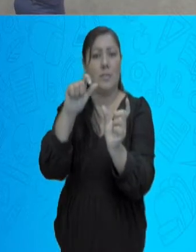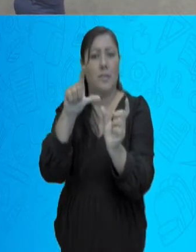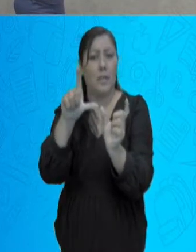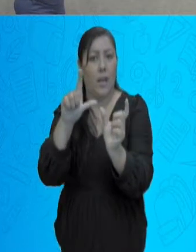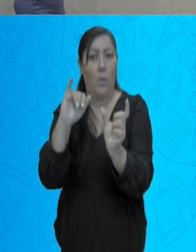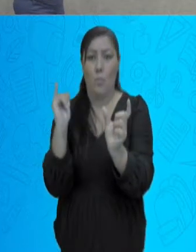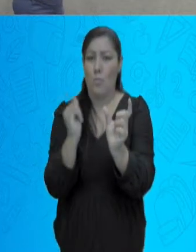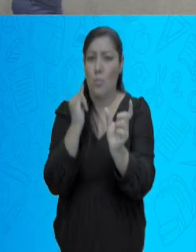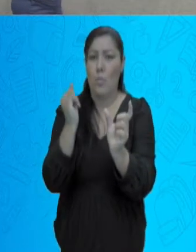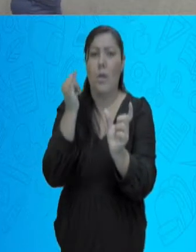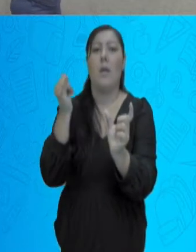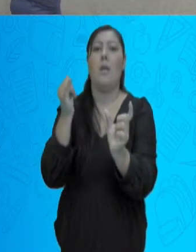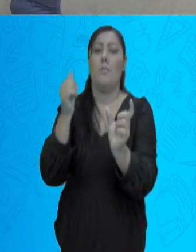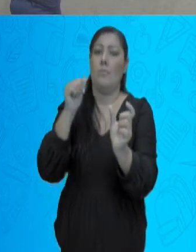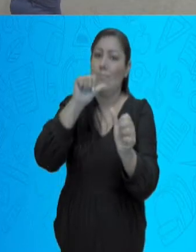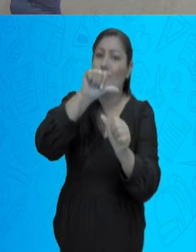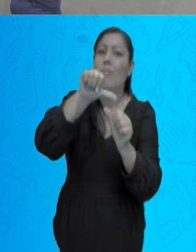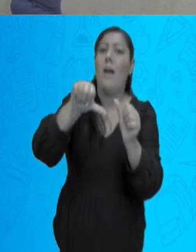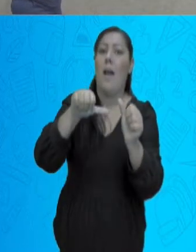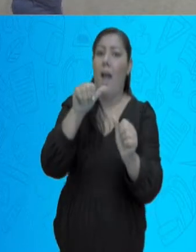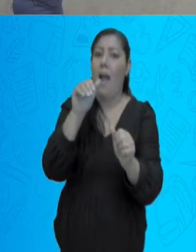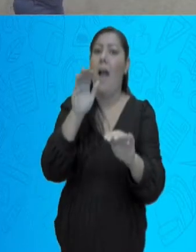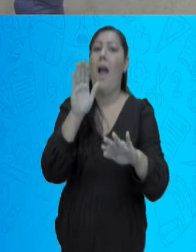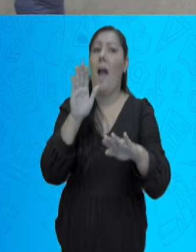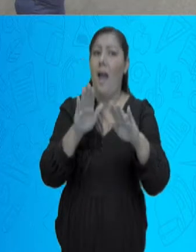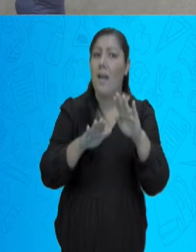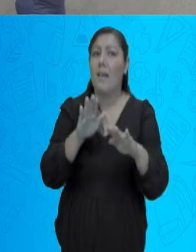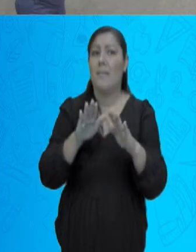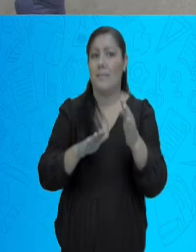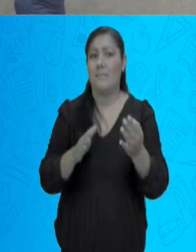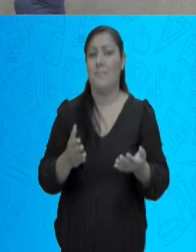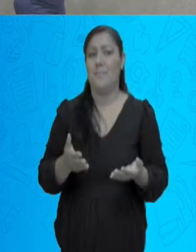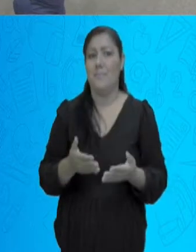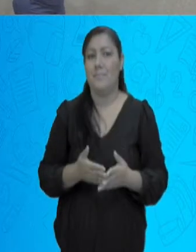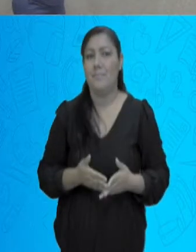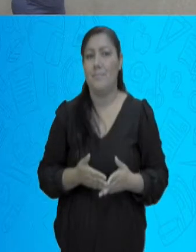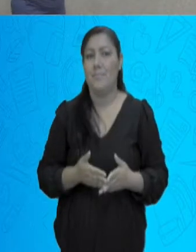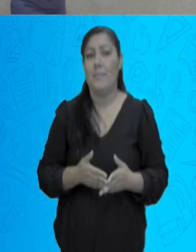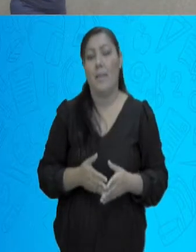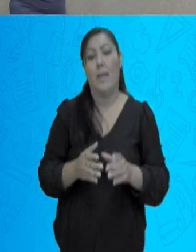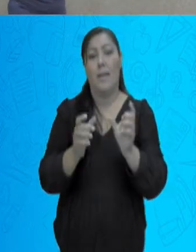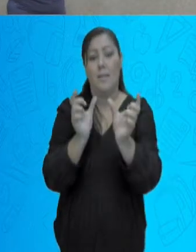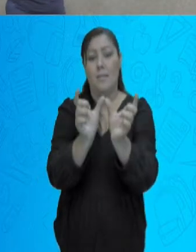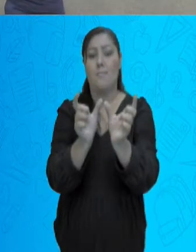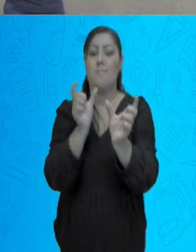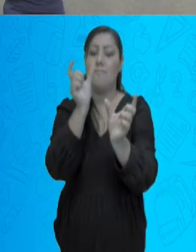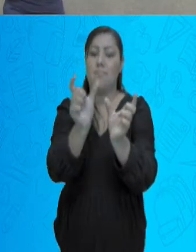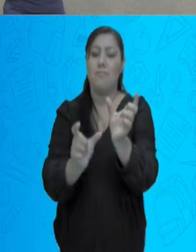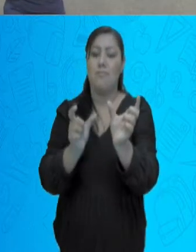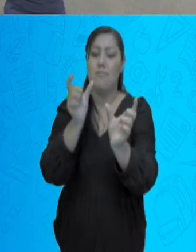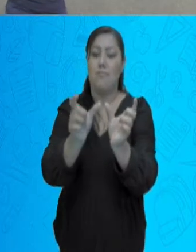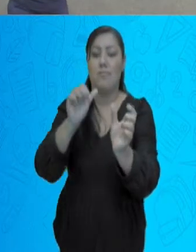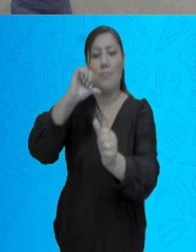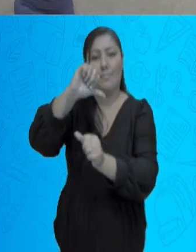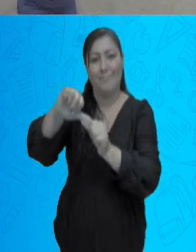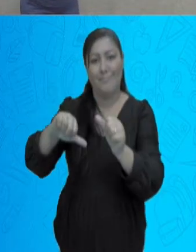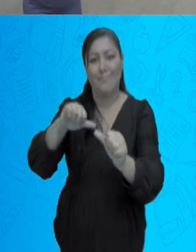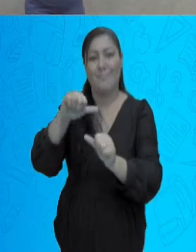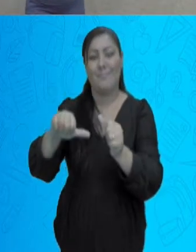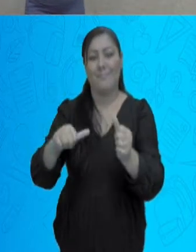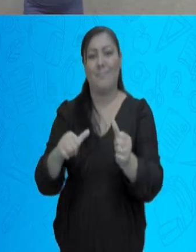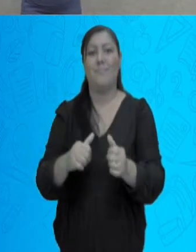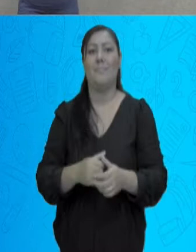raiz, Em alguns casos, as alterações também podem acontecer nas terminações, que são chamadas de